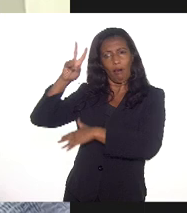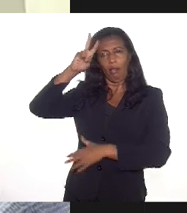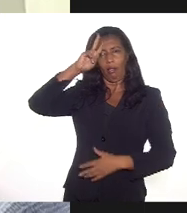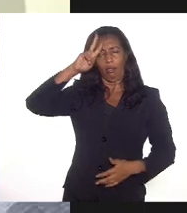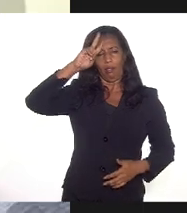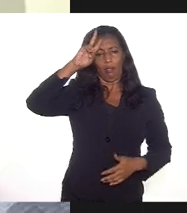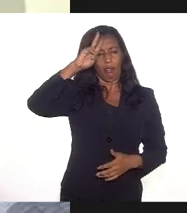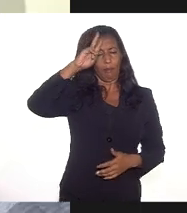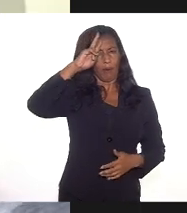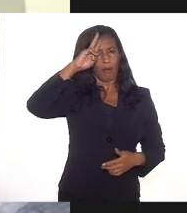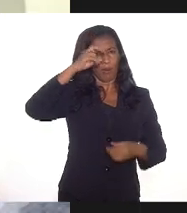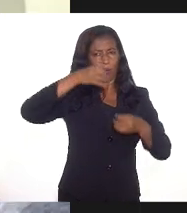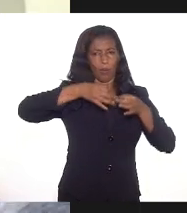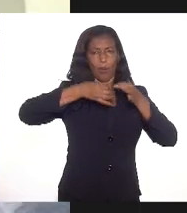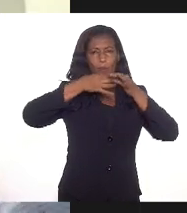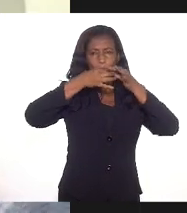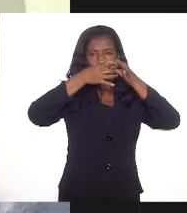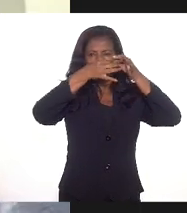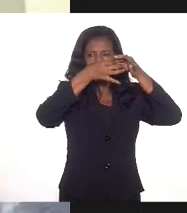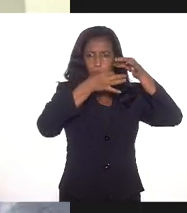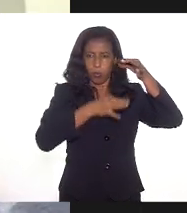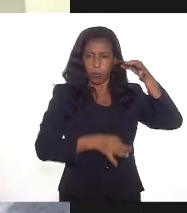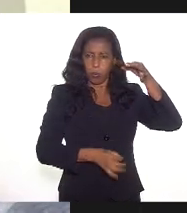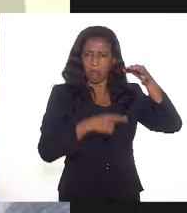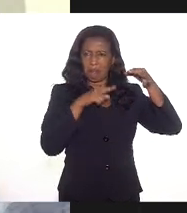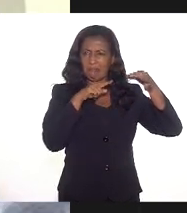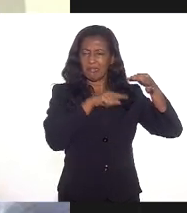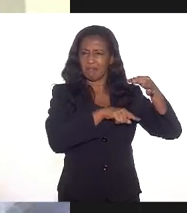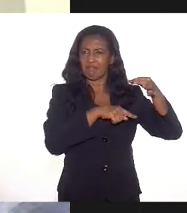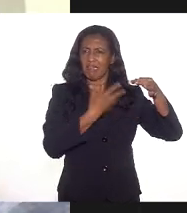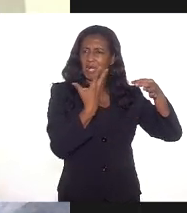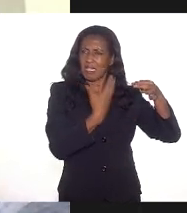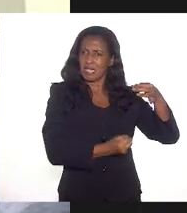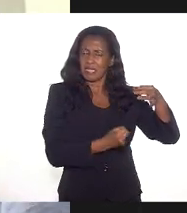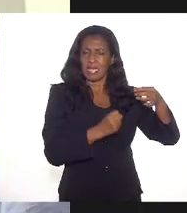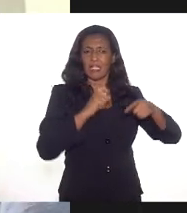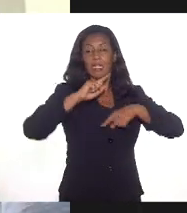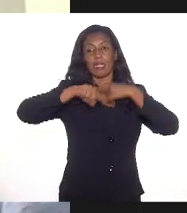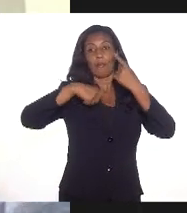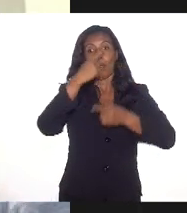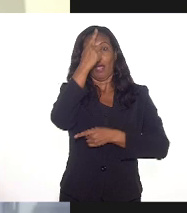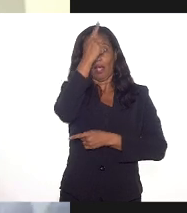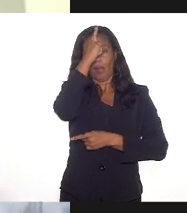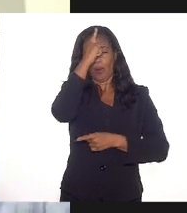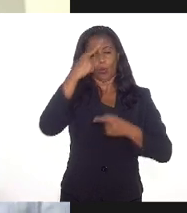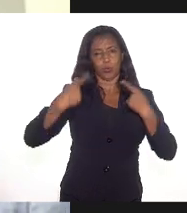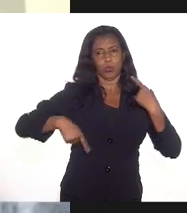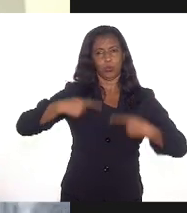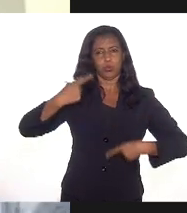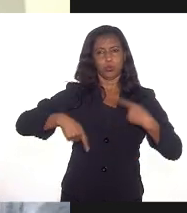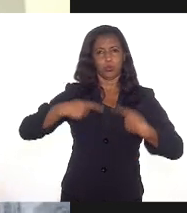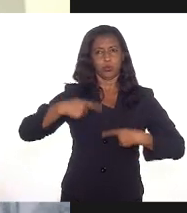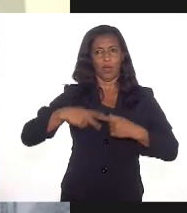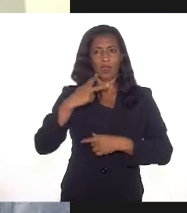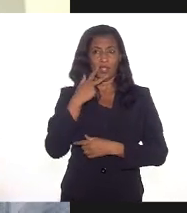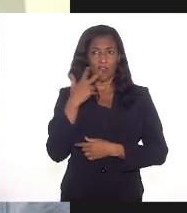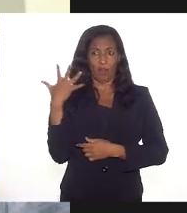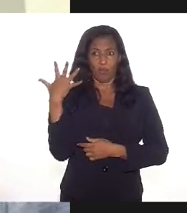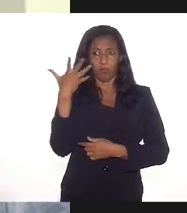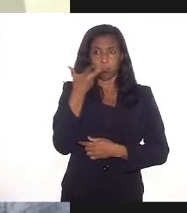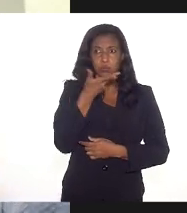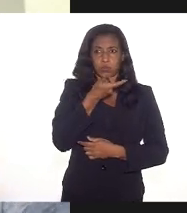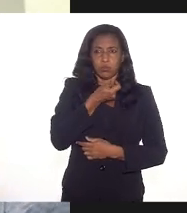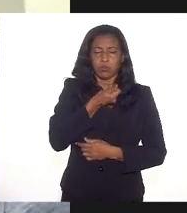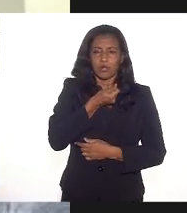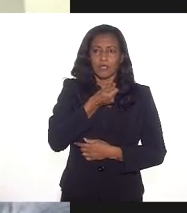argumentação muito convincente, que depois é debatido pelos gregos antigos, que eles falavam muito bonito, mas